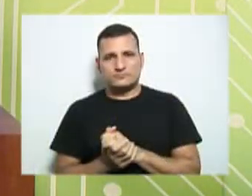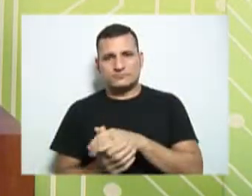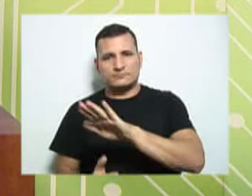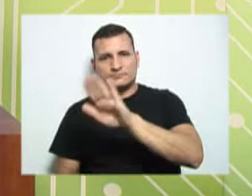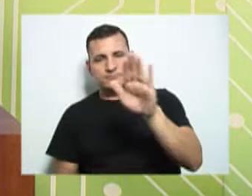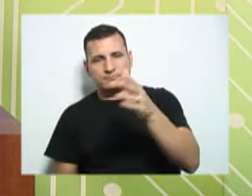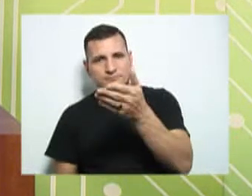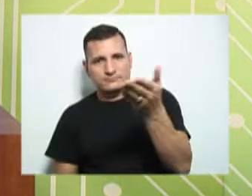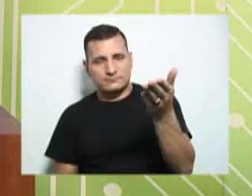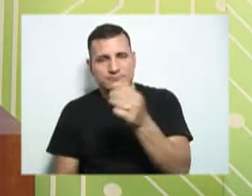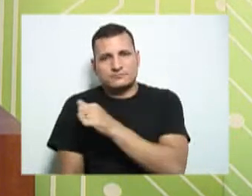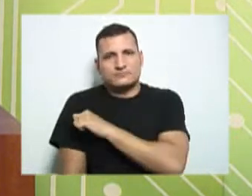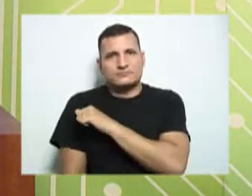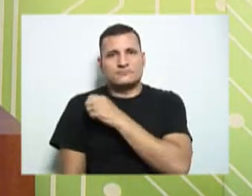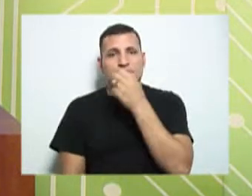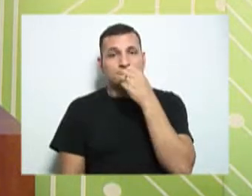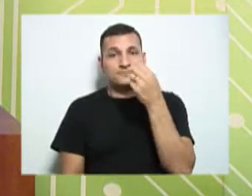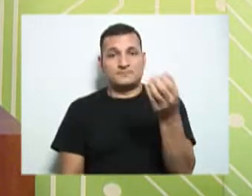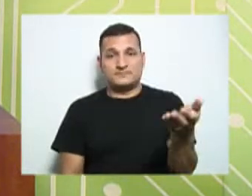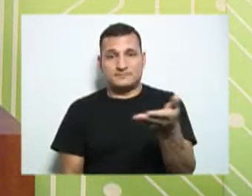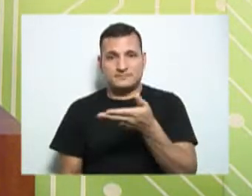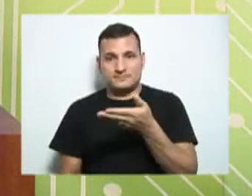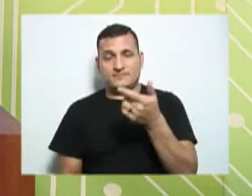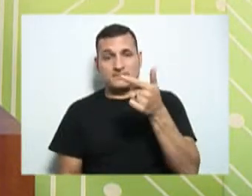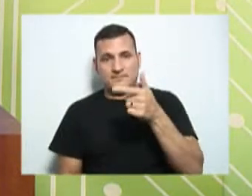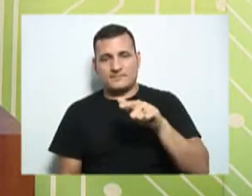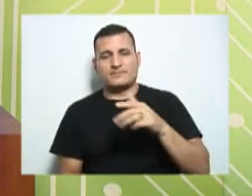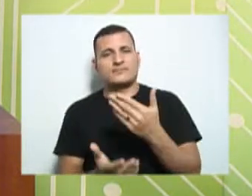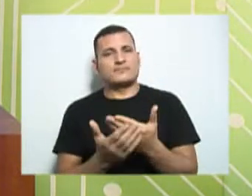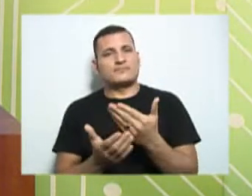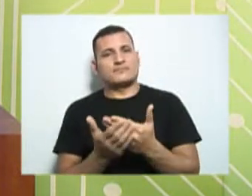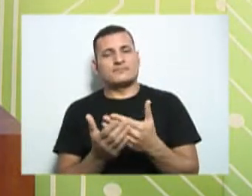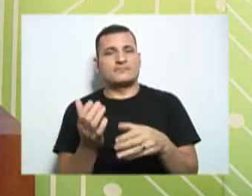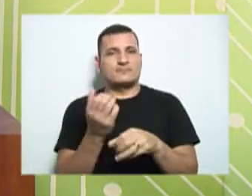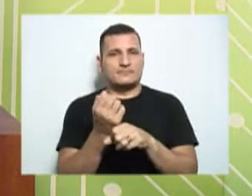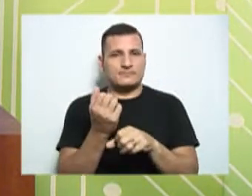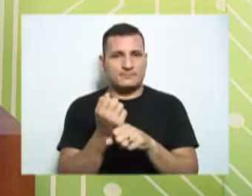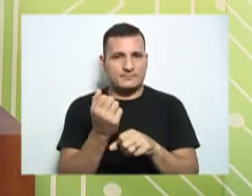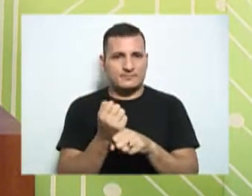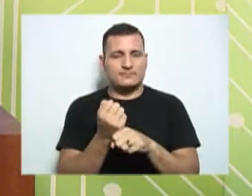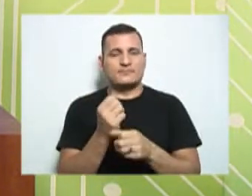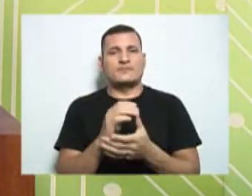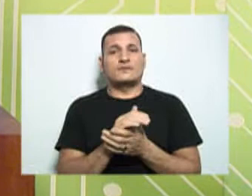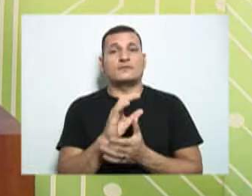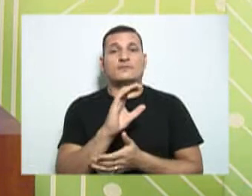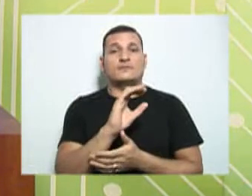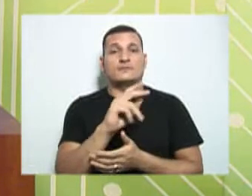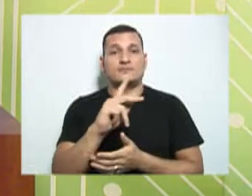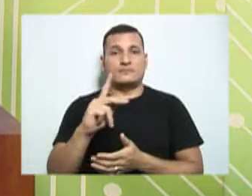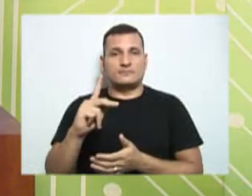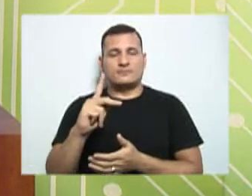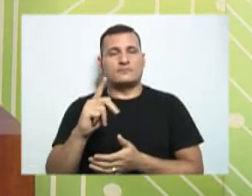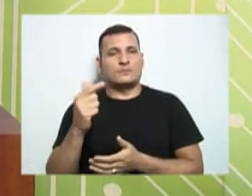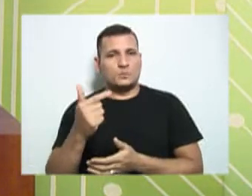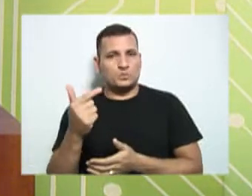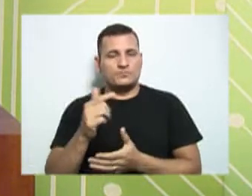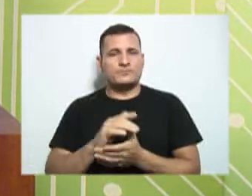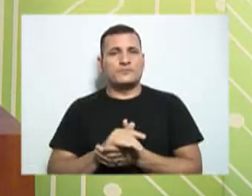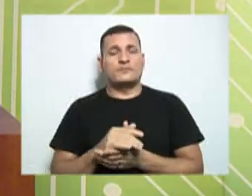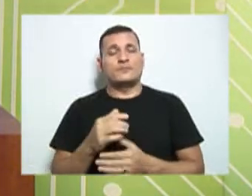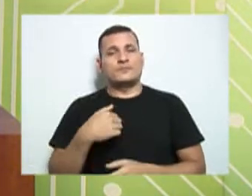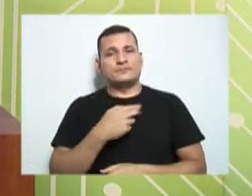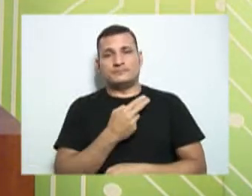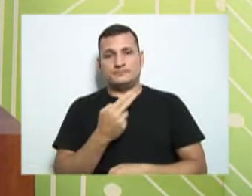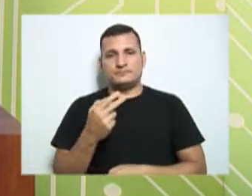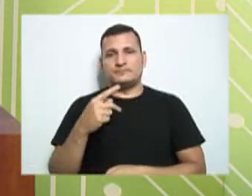Olá, alunos, sejam bem-vindos a mais uma aula de contabilidade de empresas cooperativistas 2. Estou aqui, professora Priscila,